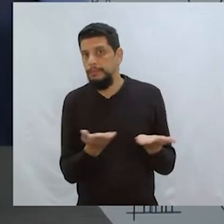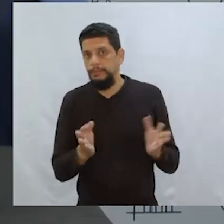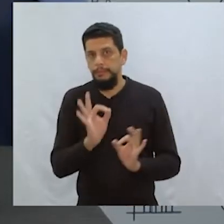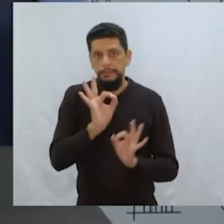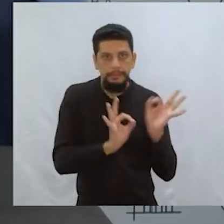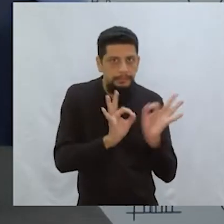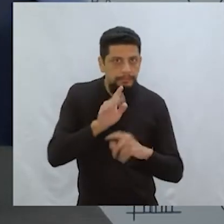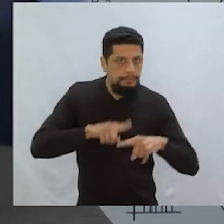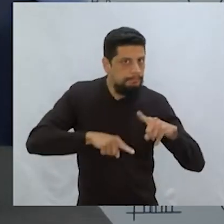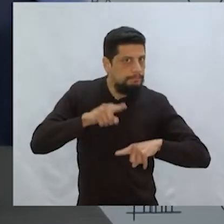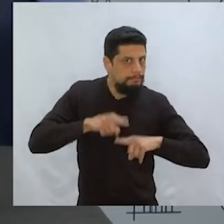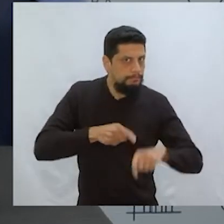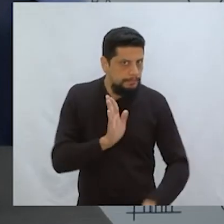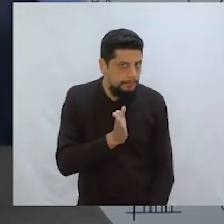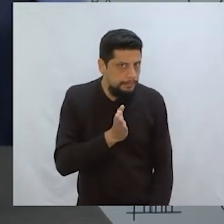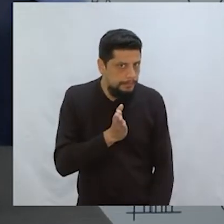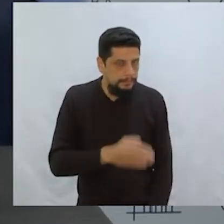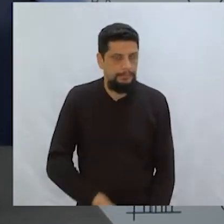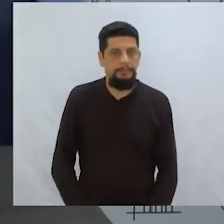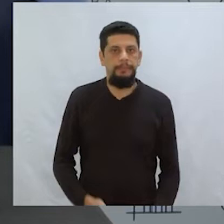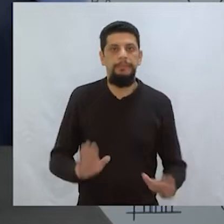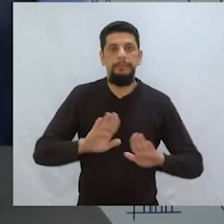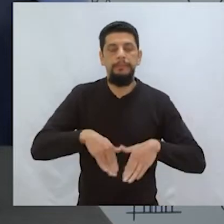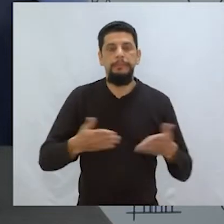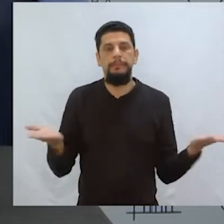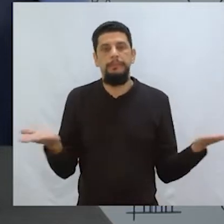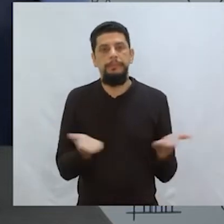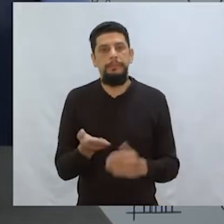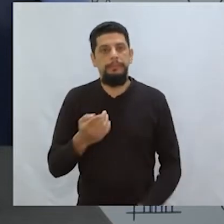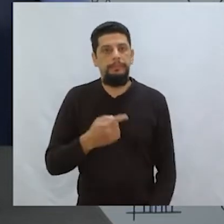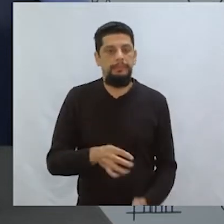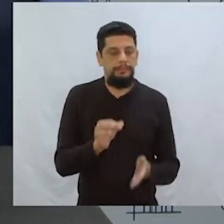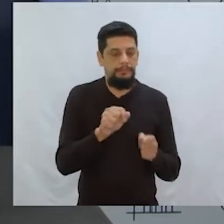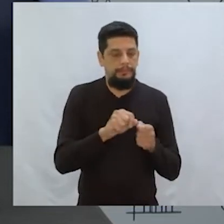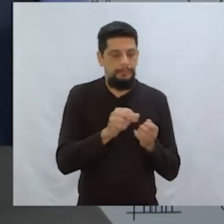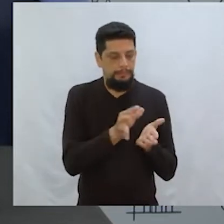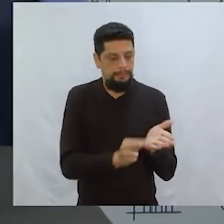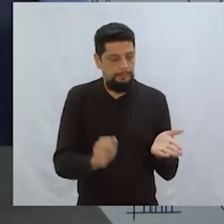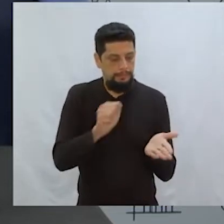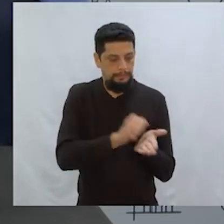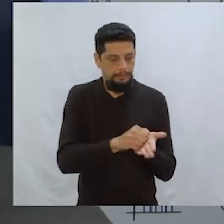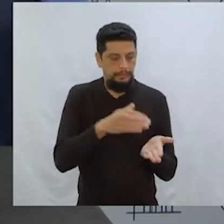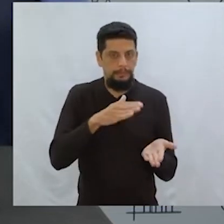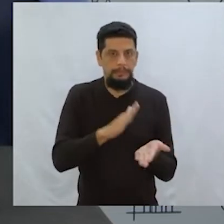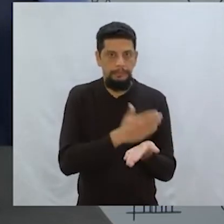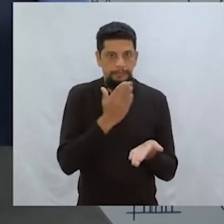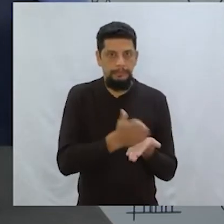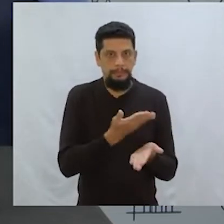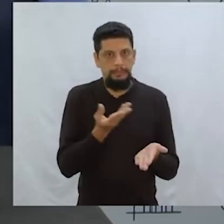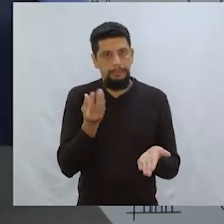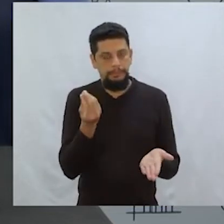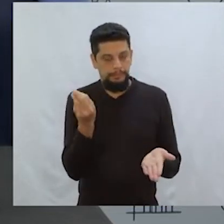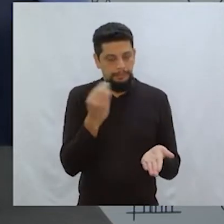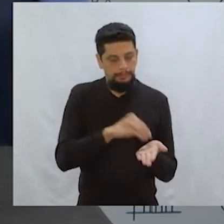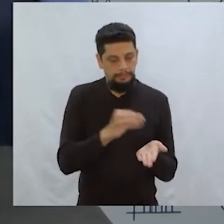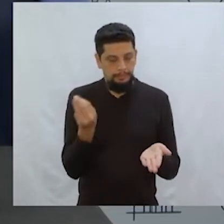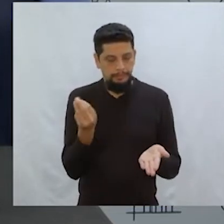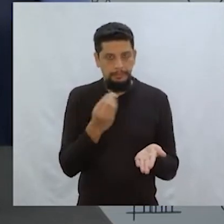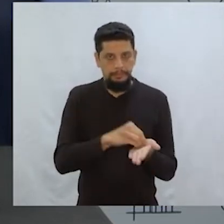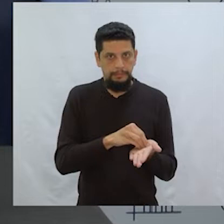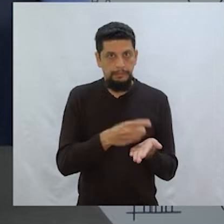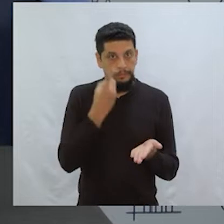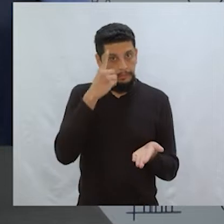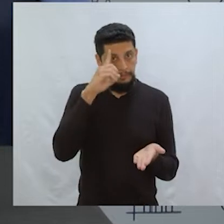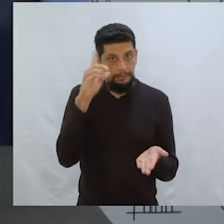E aí, separaram o material? Então vamos agora para o registro no caderno. Coloquem lá no caderno ou na folha,